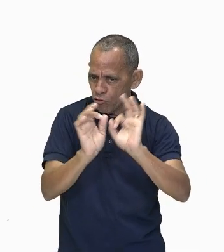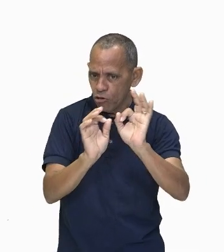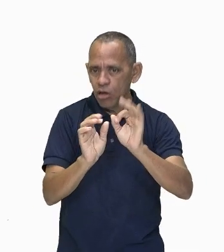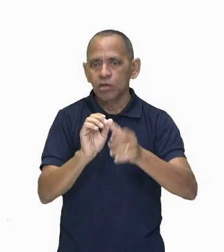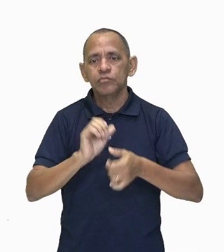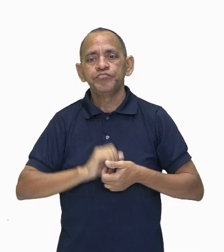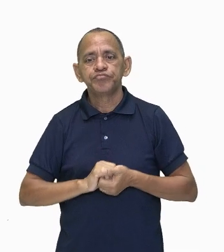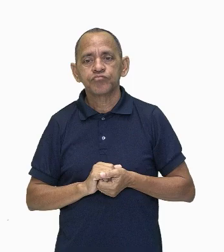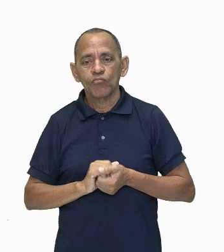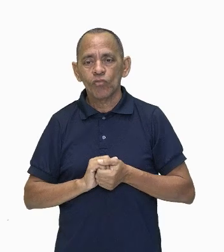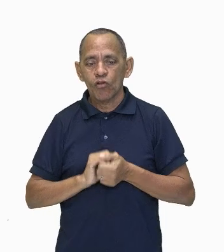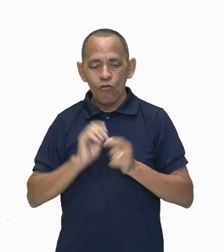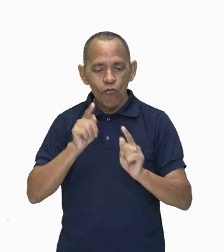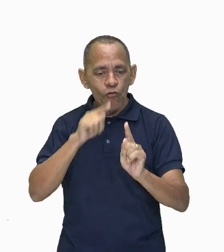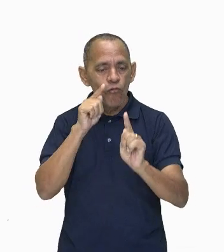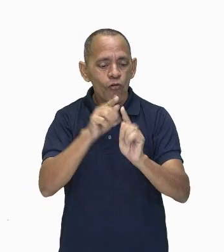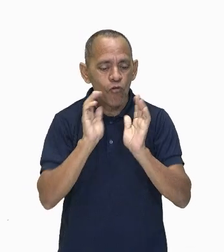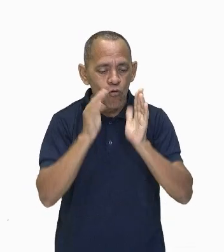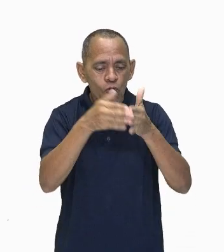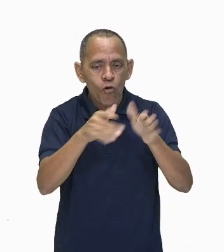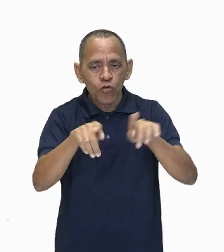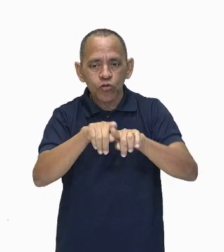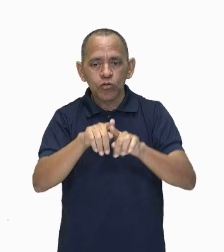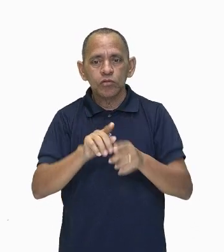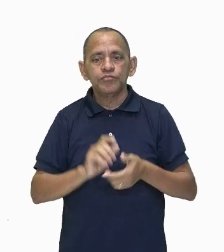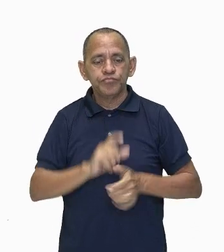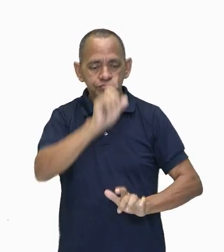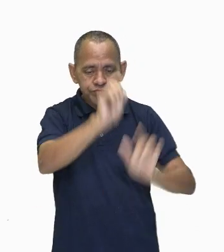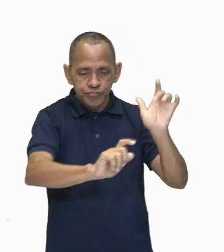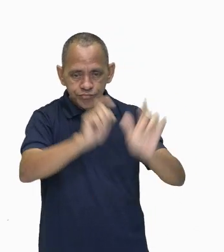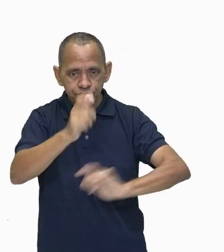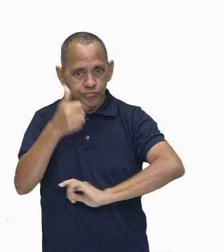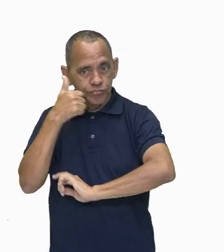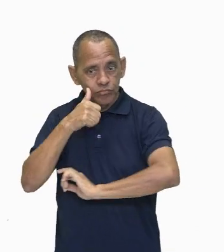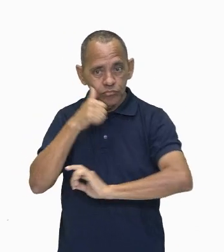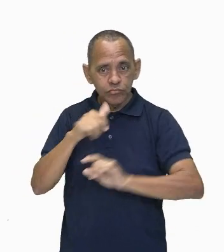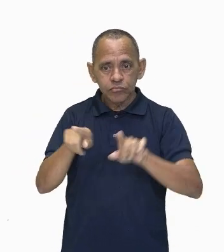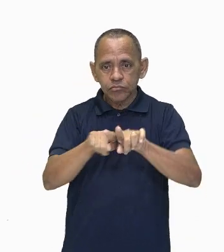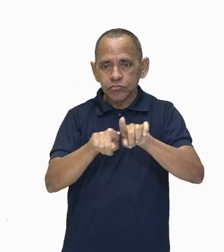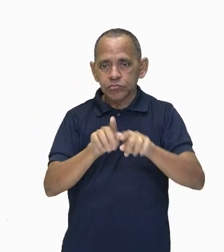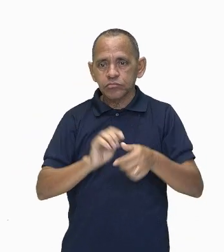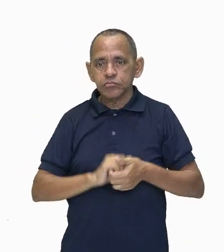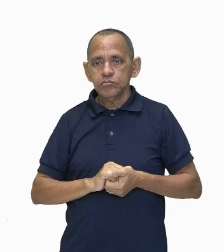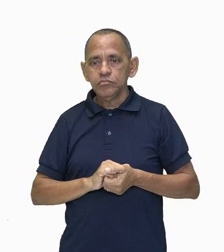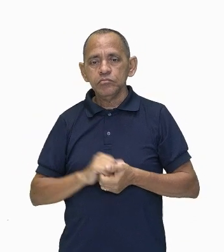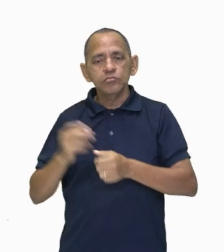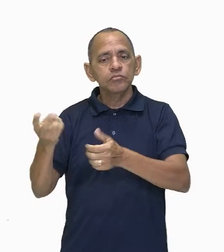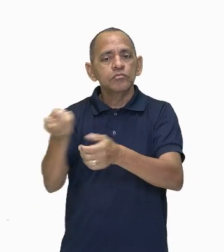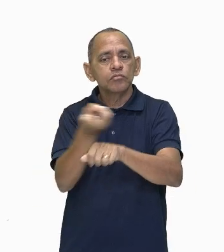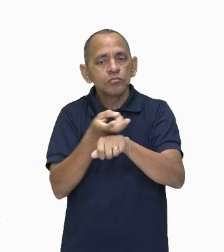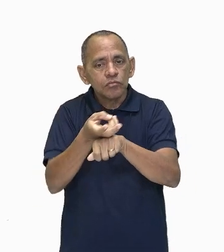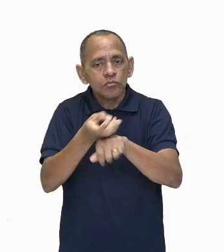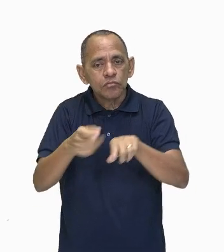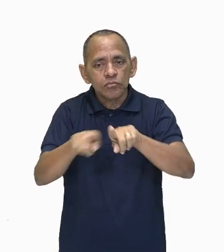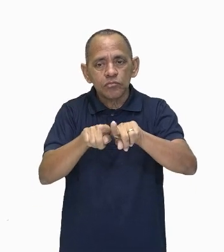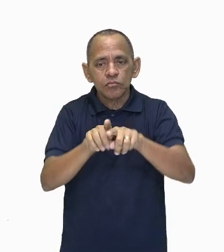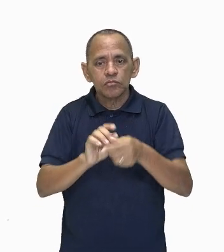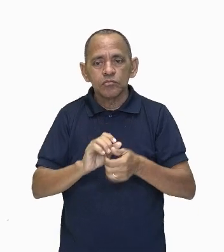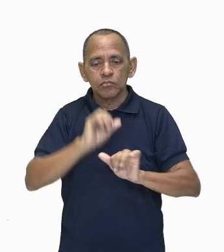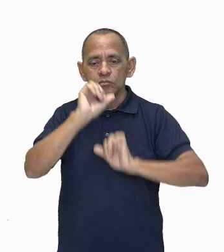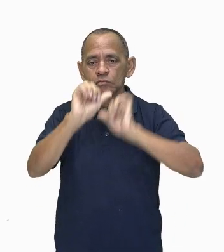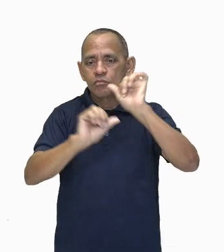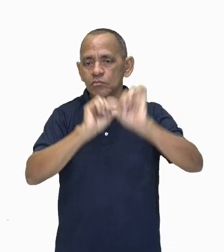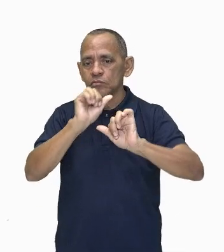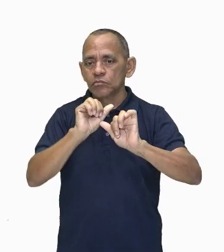mulheres, né? Você vai ter como público-alvo, se a maioria é mulher, então você vai lá buscar mudar,